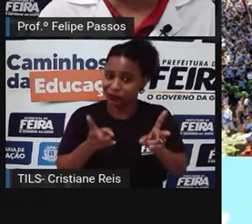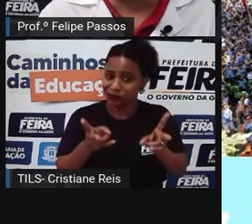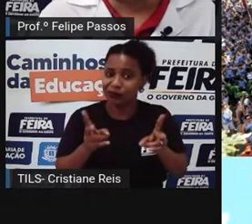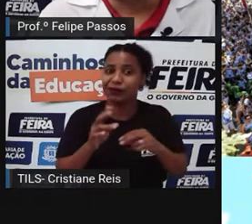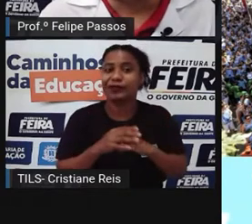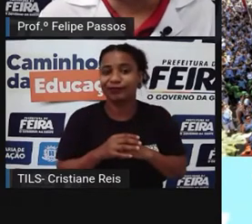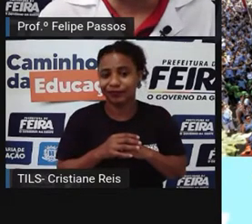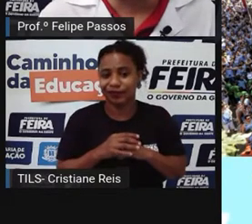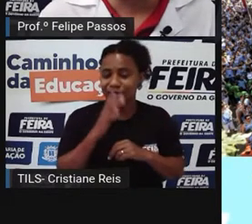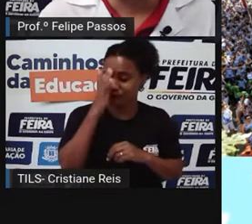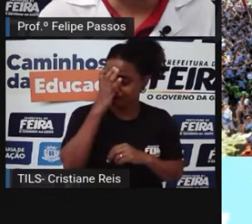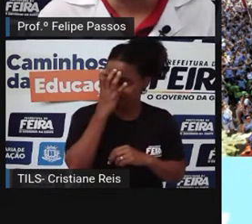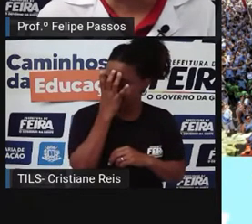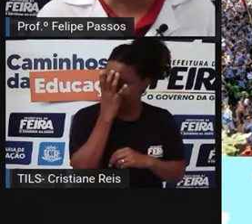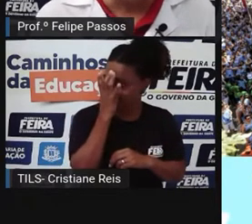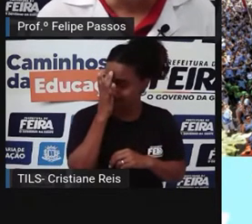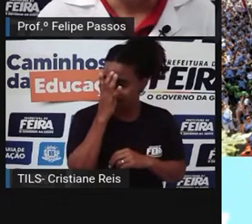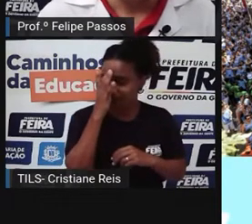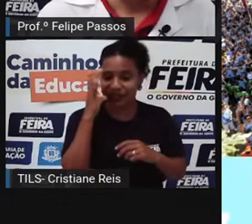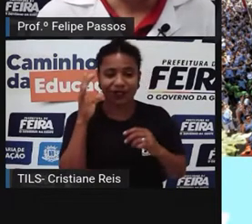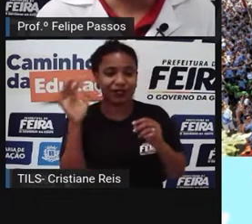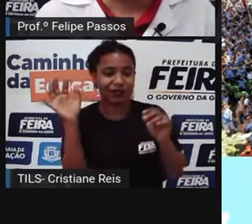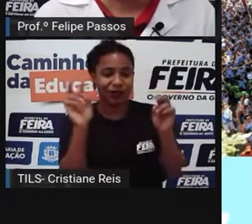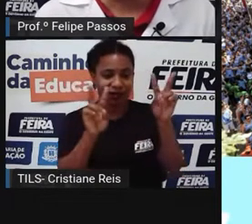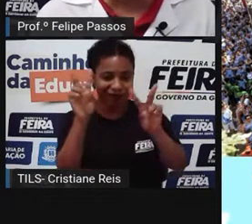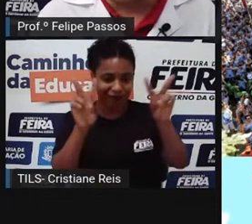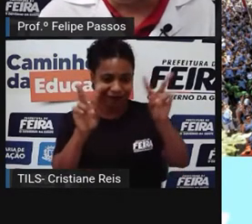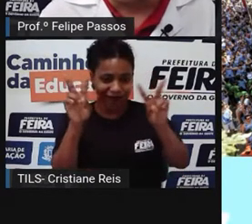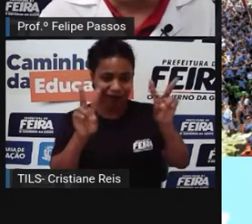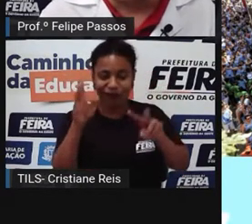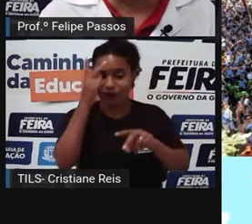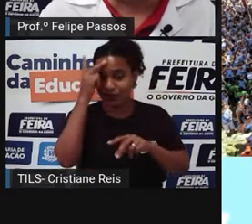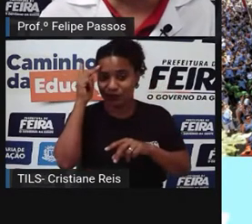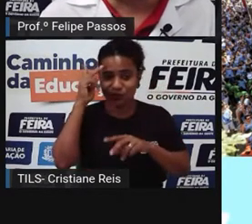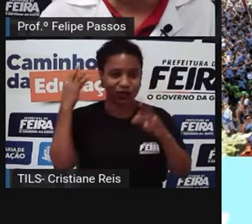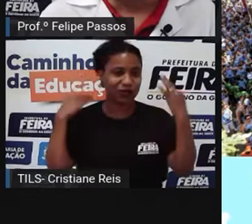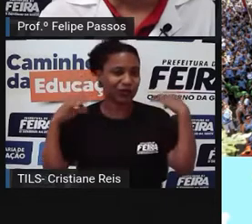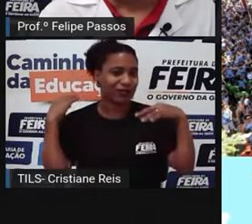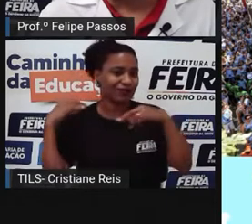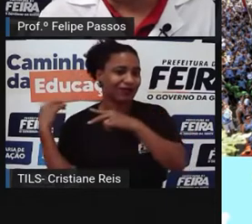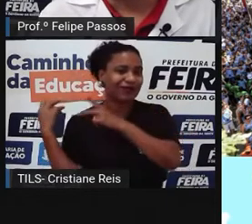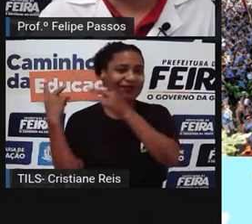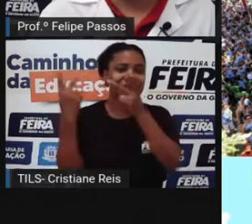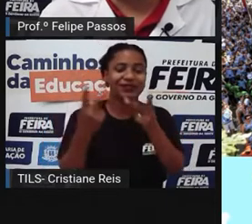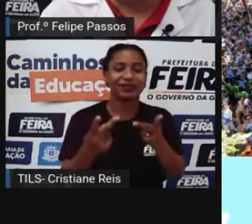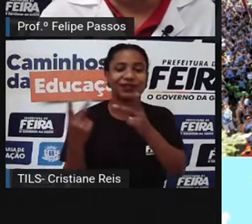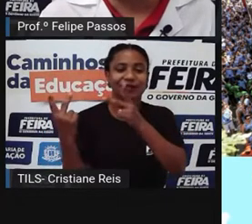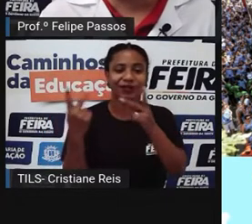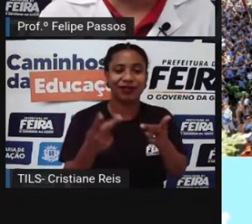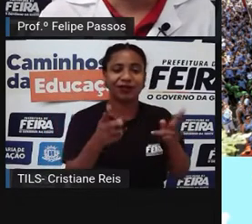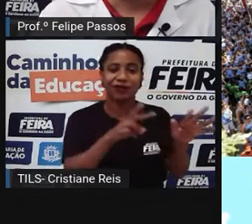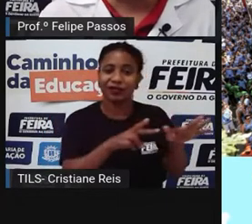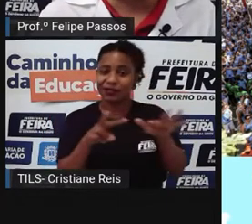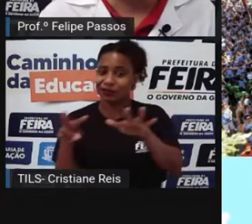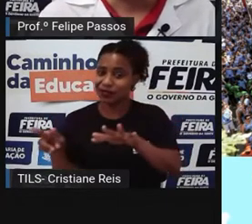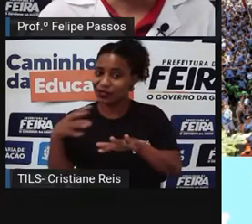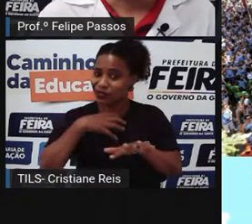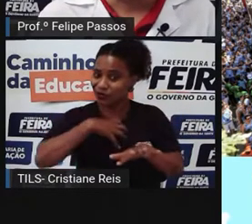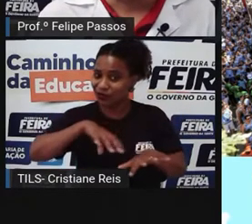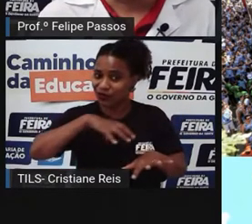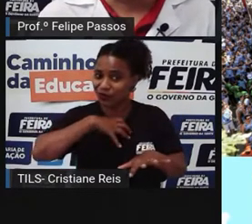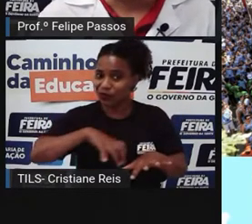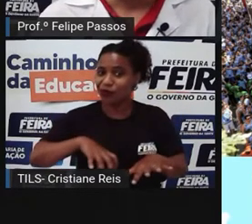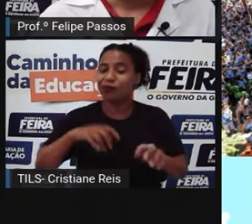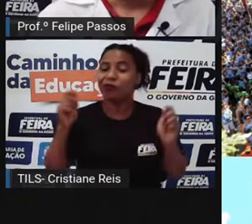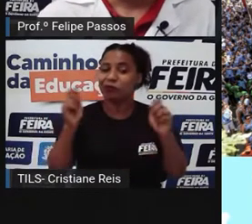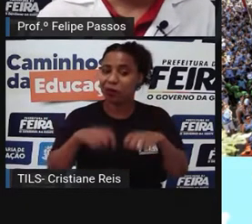Então, se a gente recebe turista do mundo todo durante uma semana em Salvador, a chance da gente ter um novo surto, novas variantes é